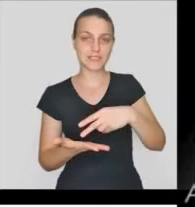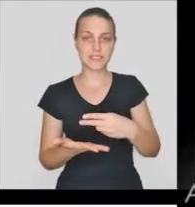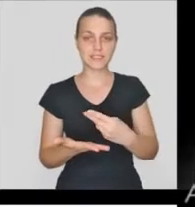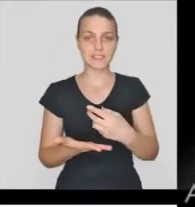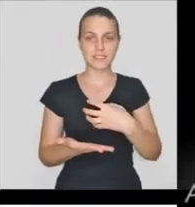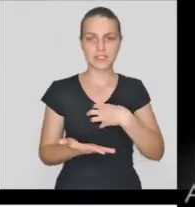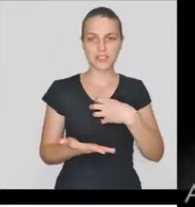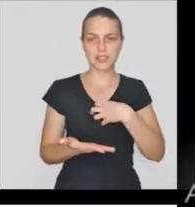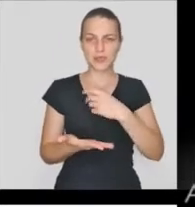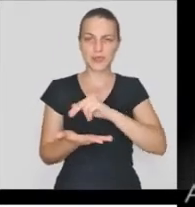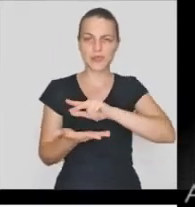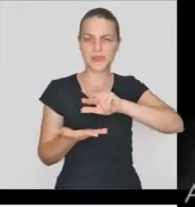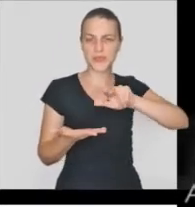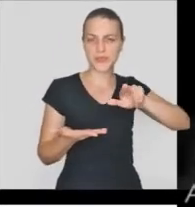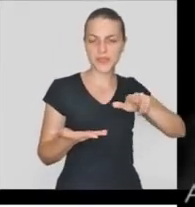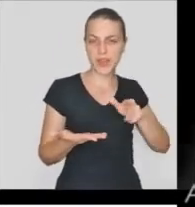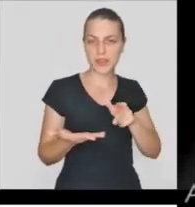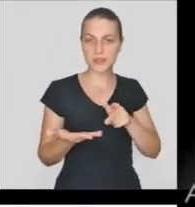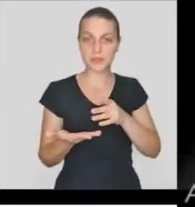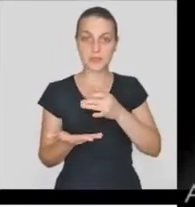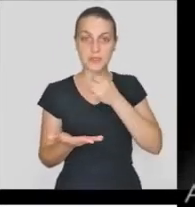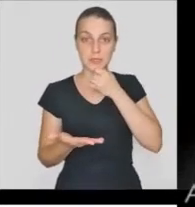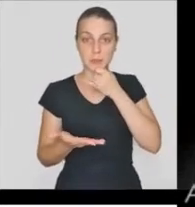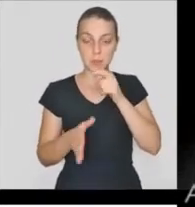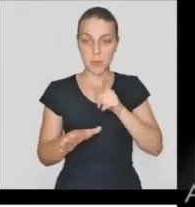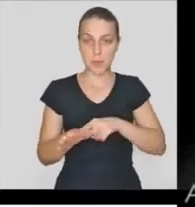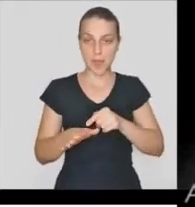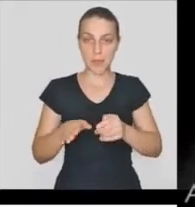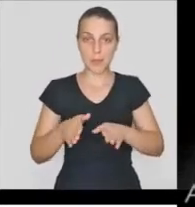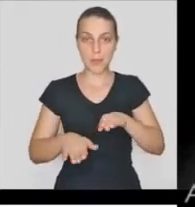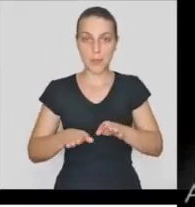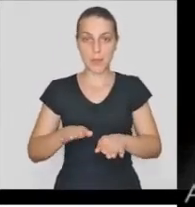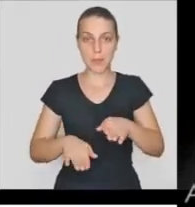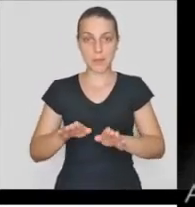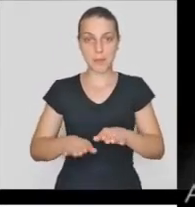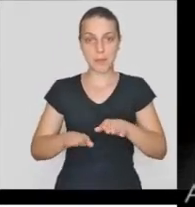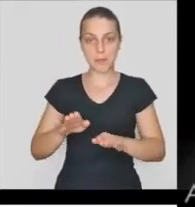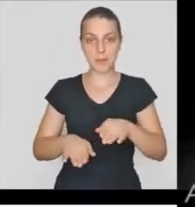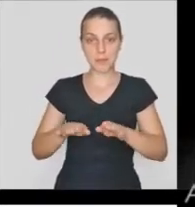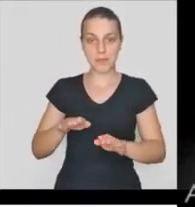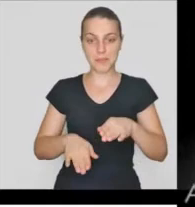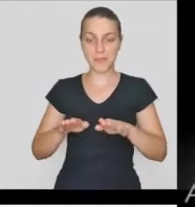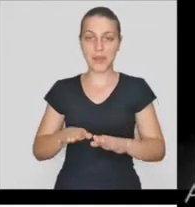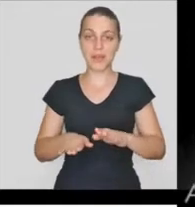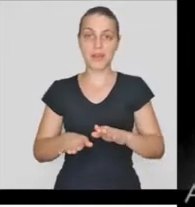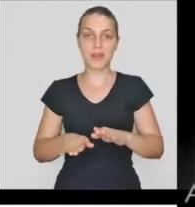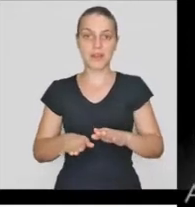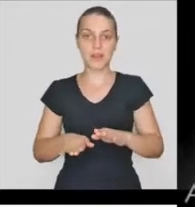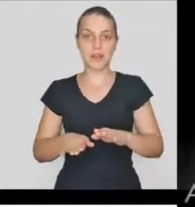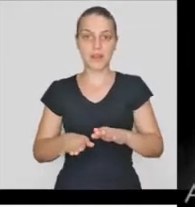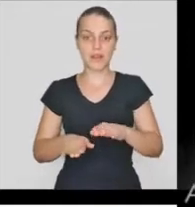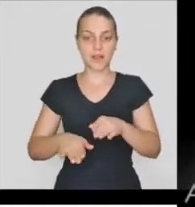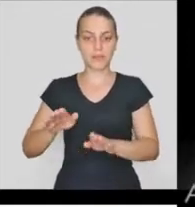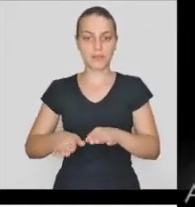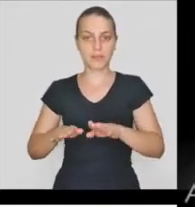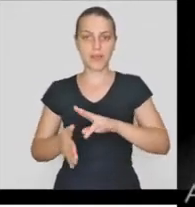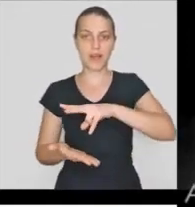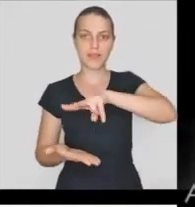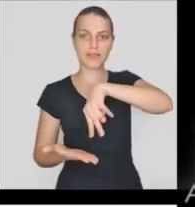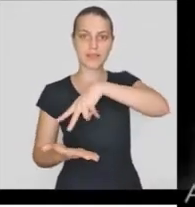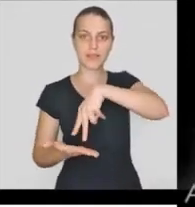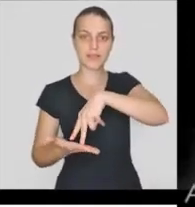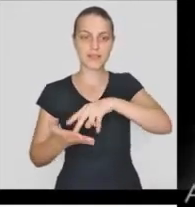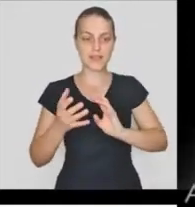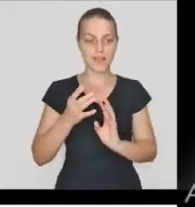sapateado, tap dance em inglês, podem fazer a própria dança a sua própria